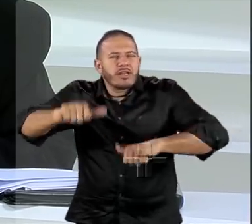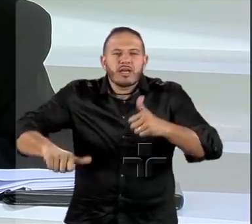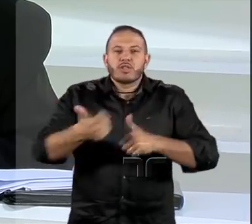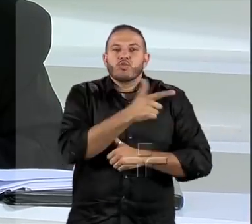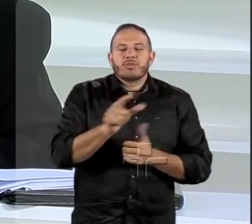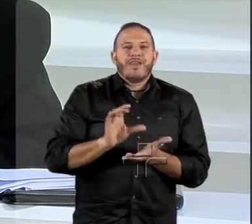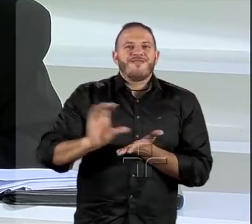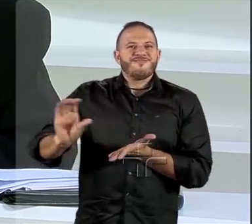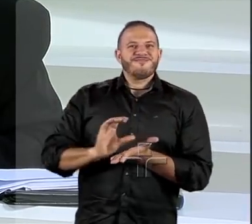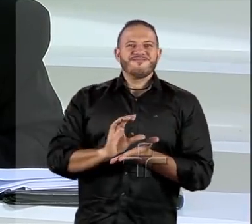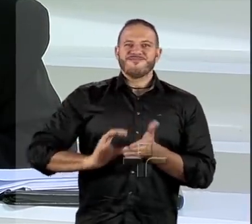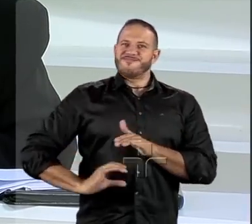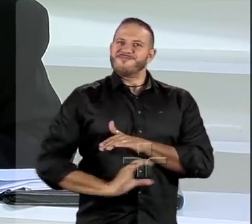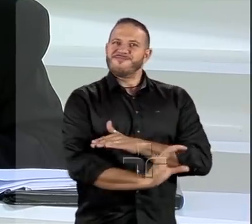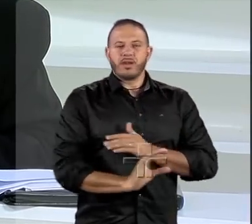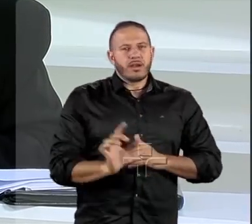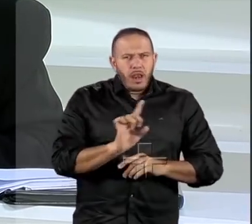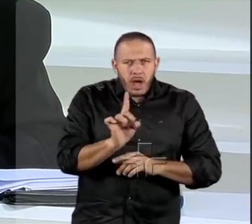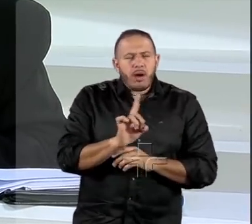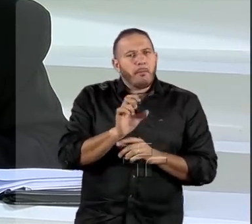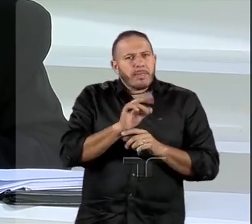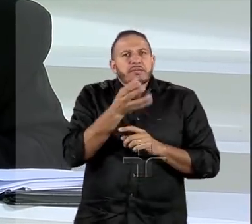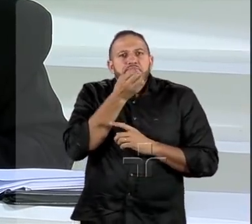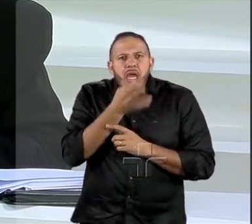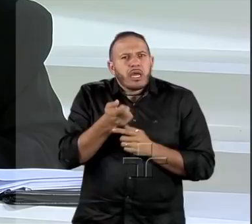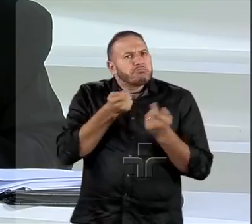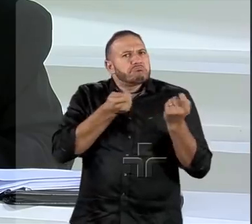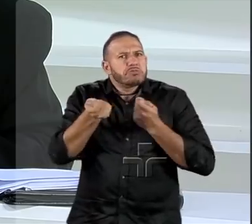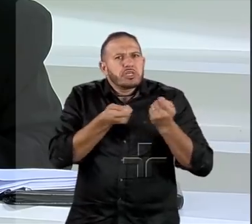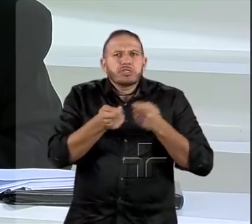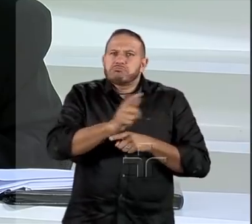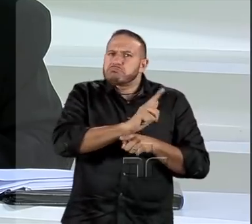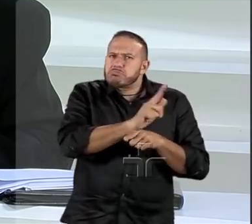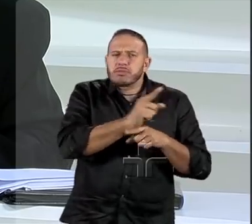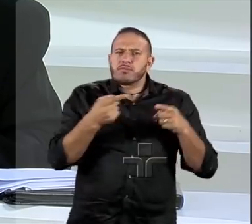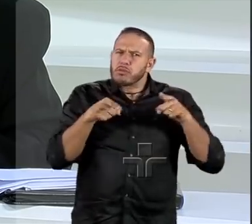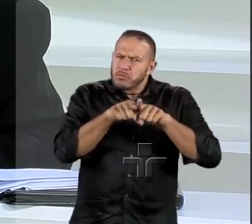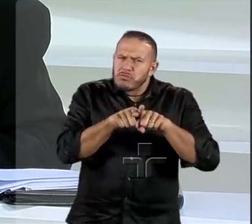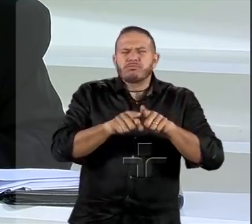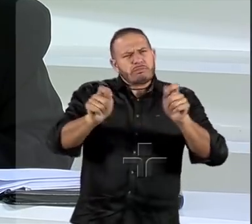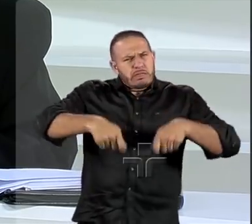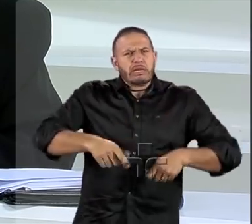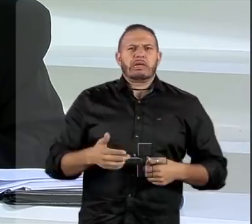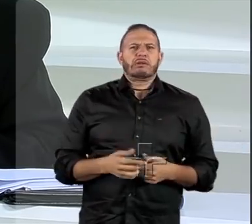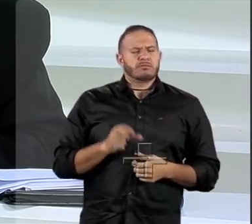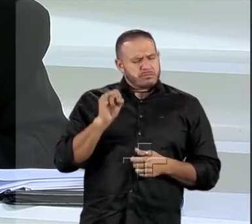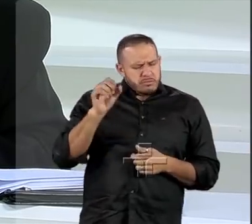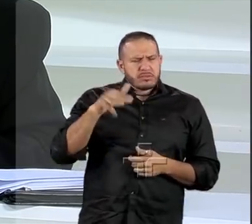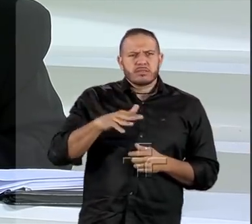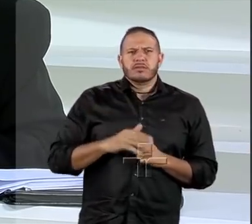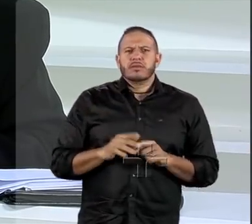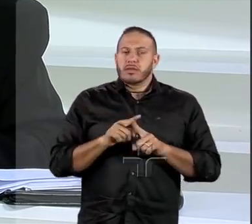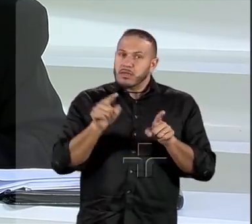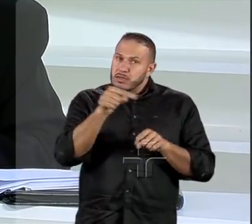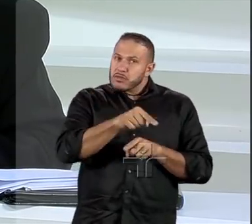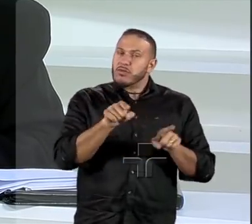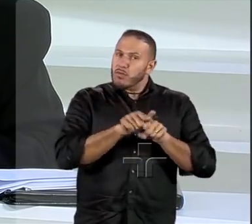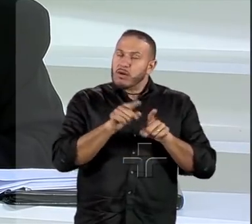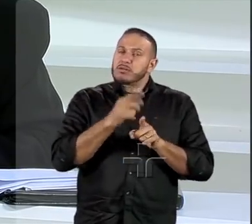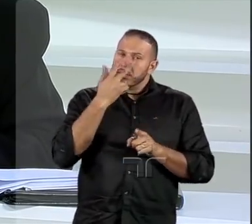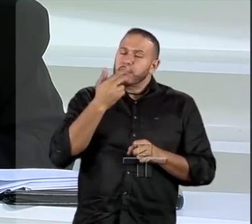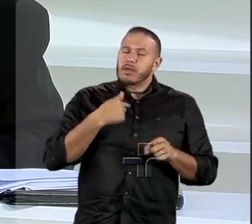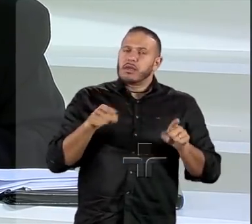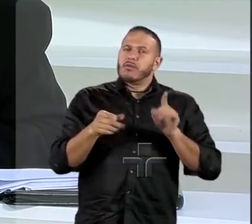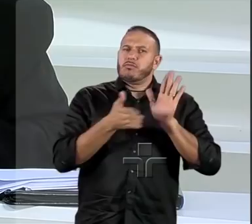desvio, mas que, bem gerido, funcionam essas parcerias, funcionam. E eu acho que isso também é uma